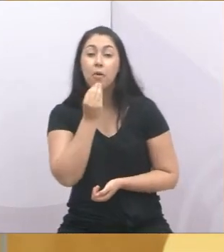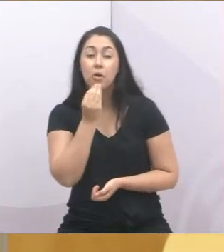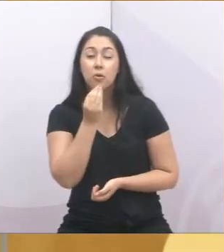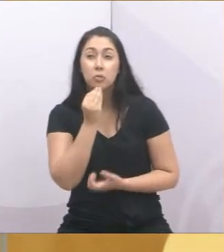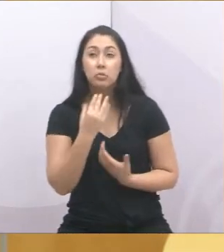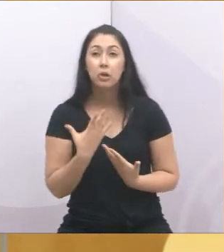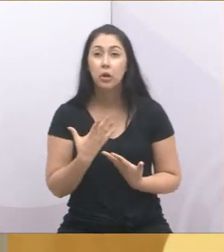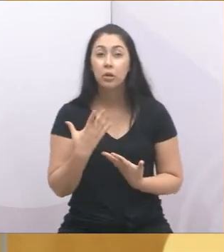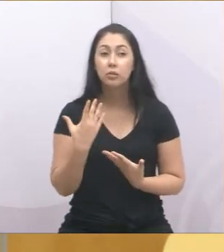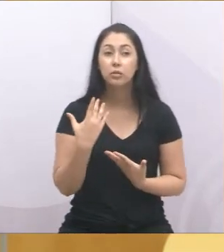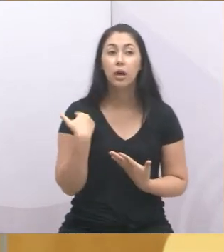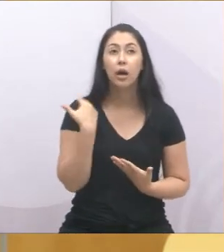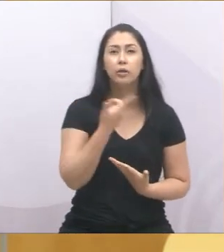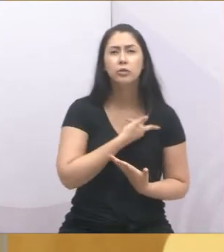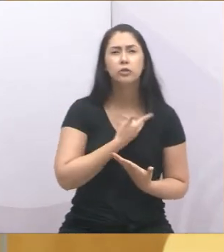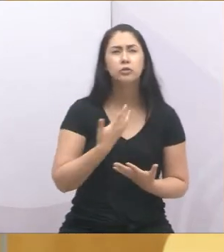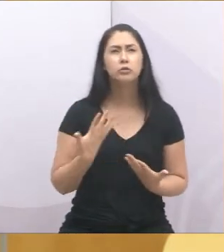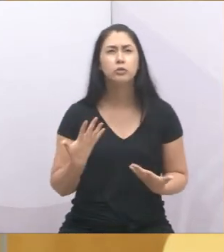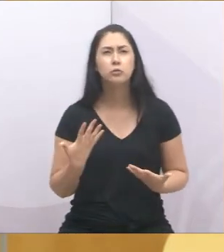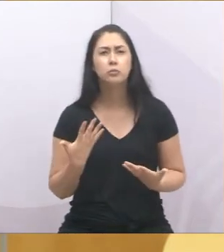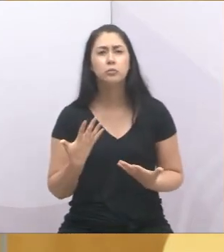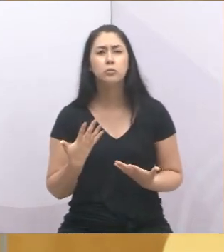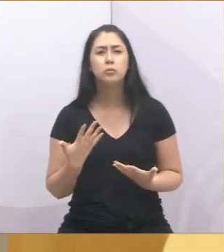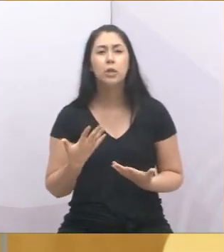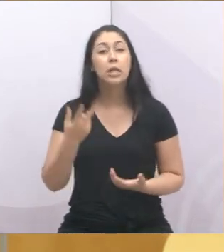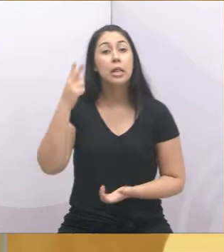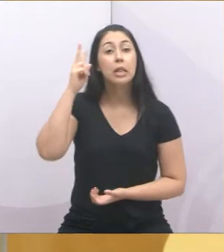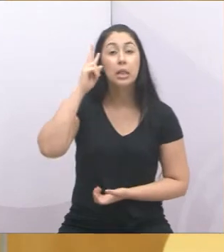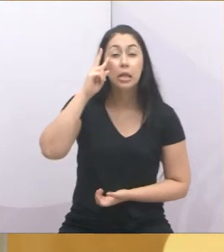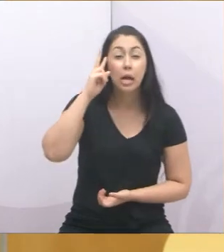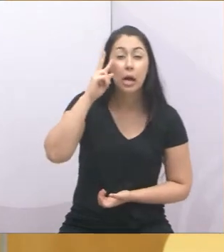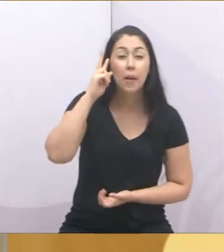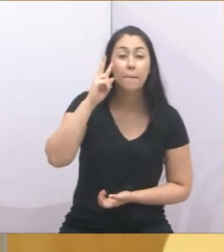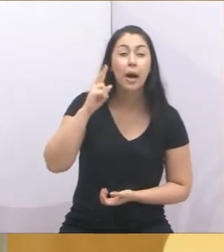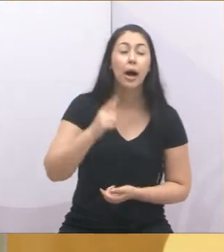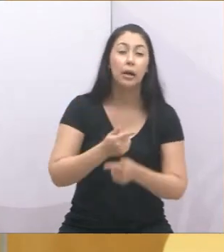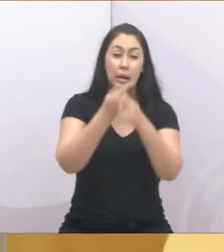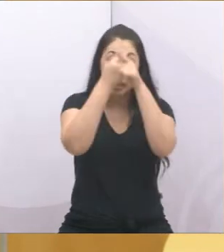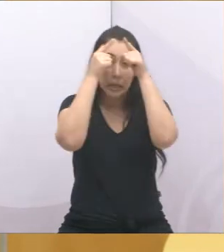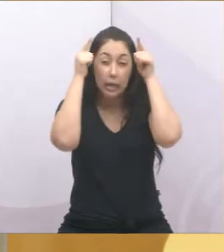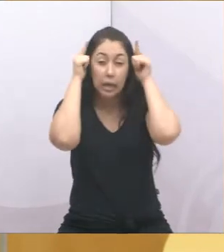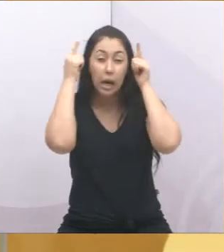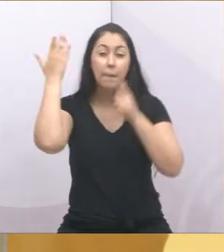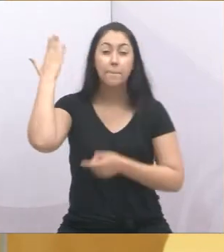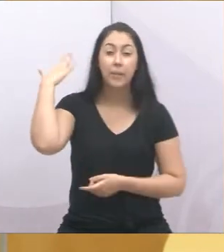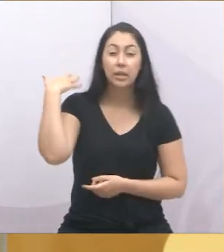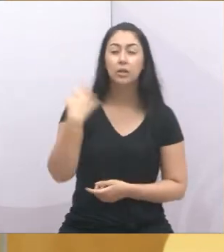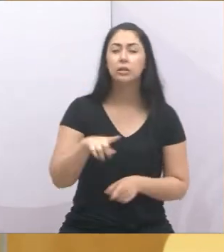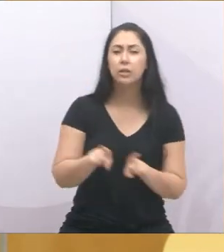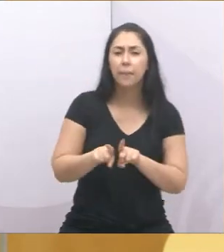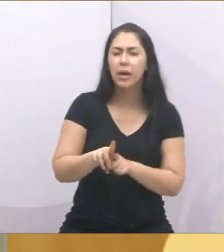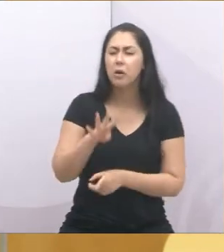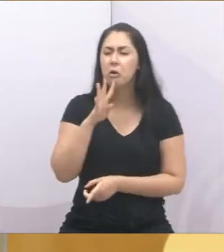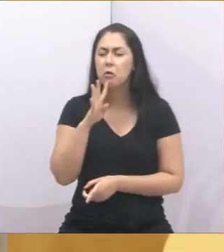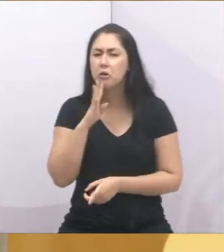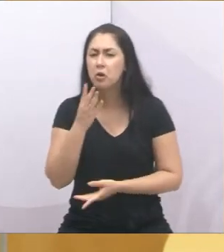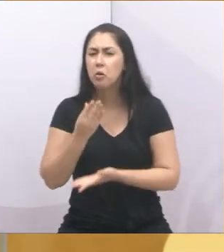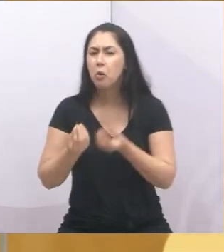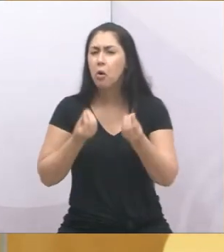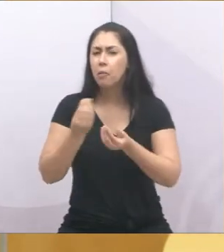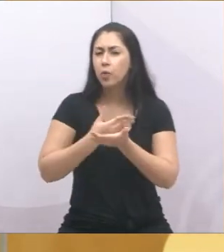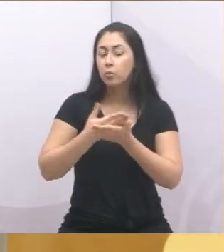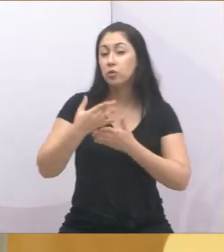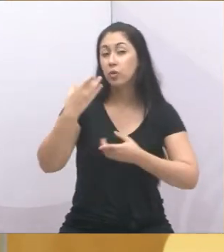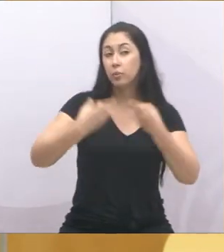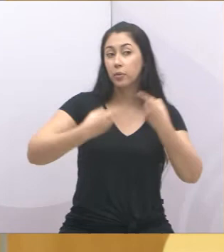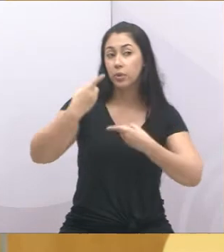uma rápida viagem à Grécia Antiga e conhecer um pouco mais sobre a origem da política.